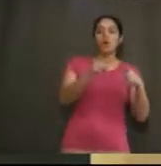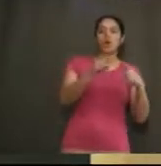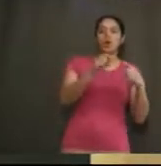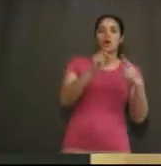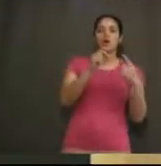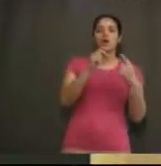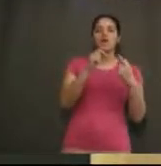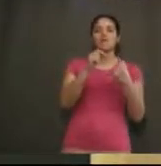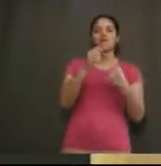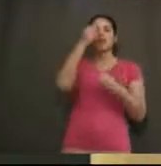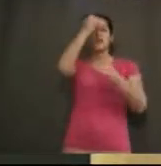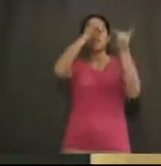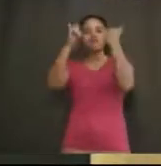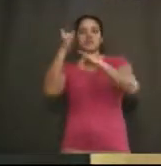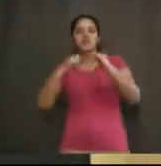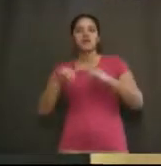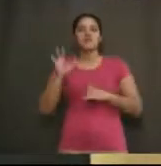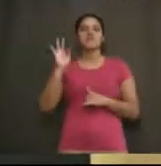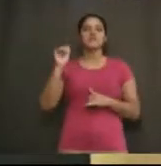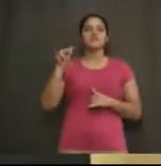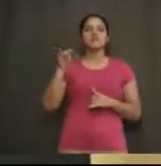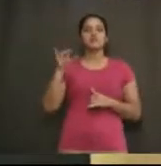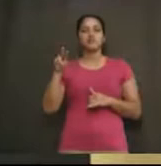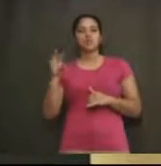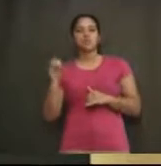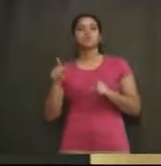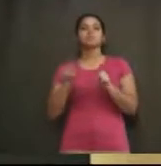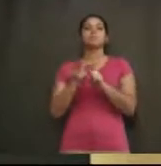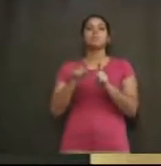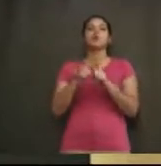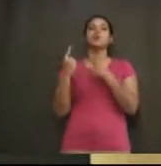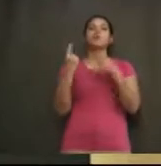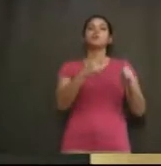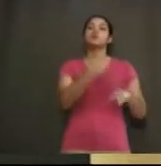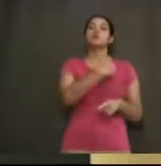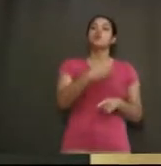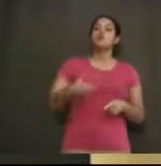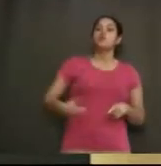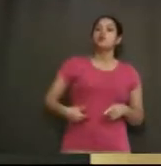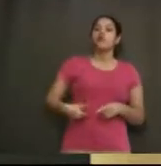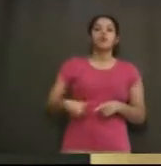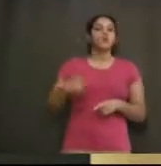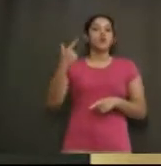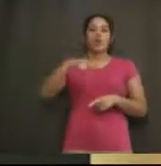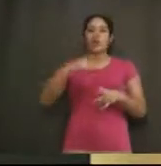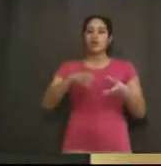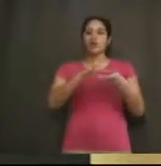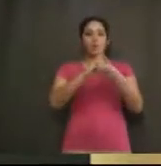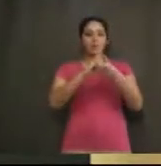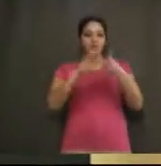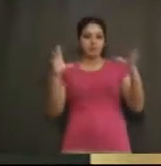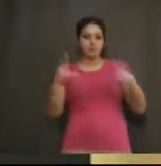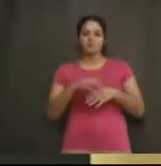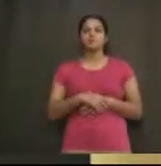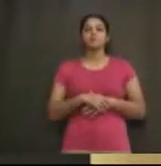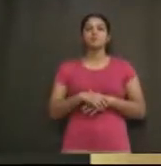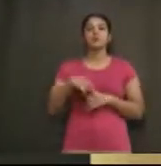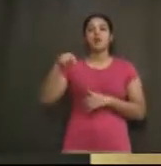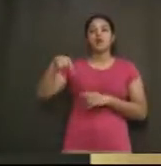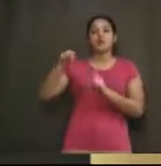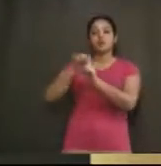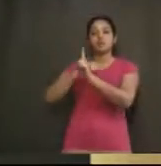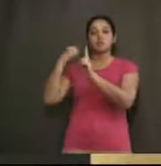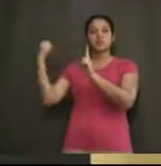lutar contra os ventos antidemocráticos que sopram na nossa sociedade. As universidades públicas brasileiras não